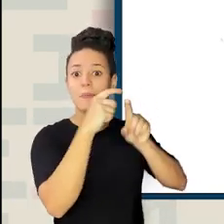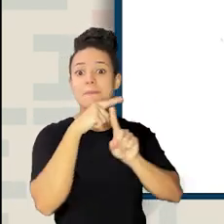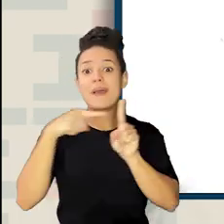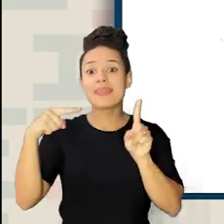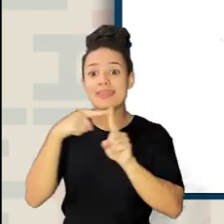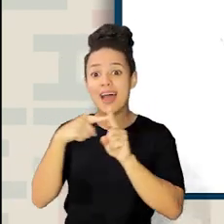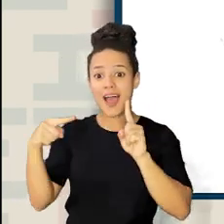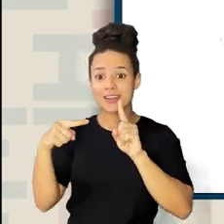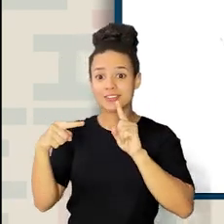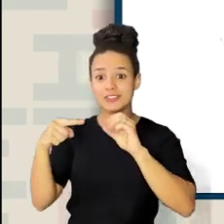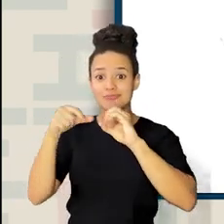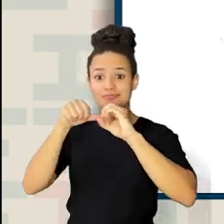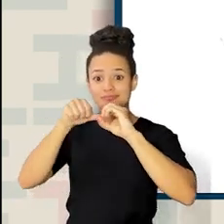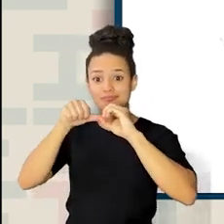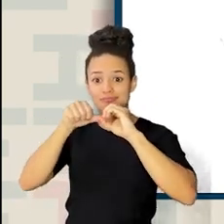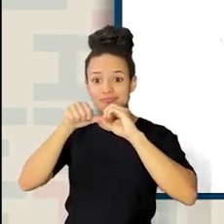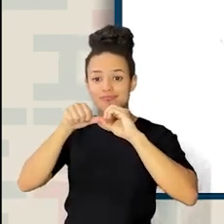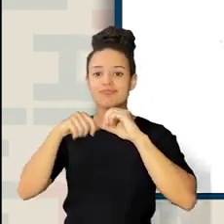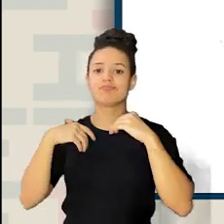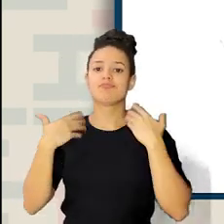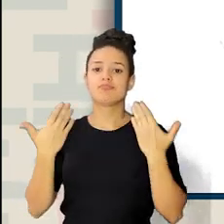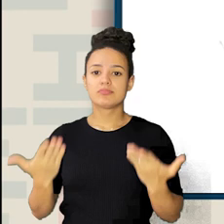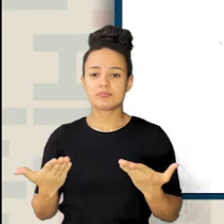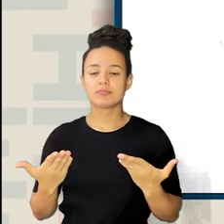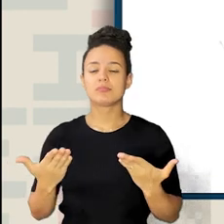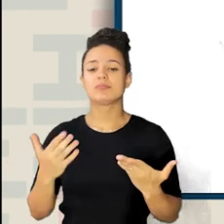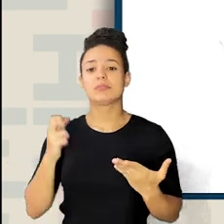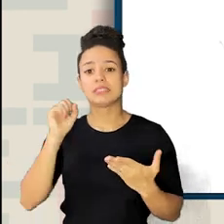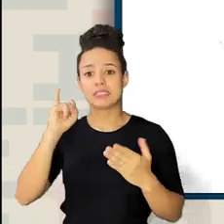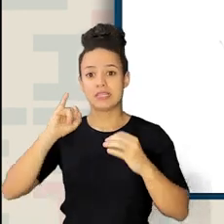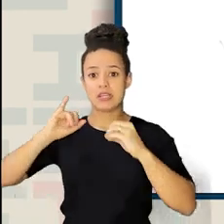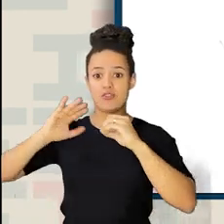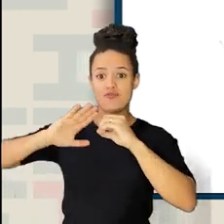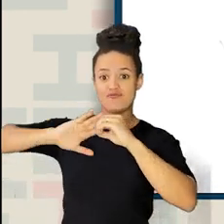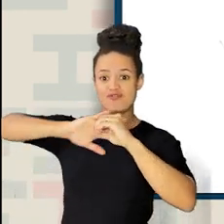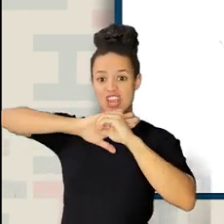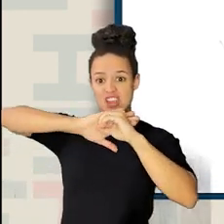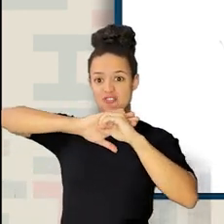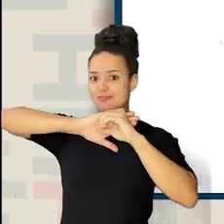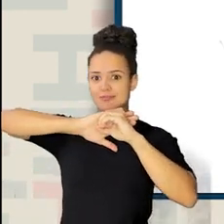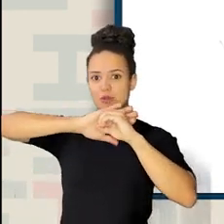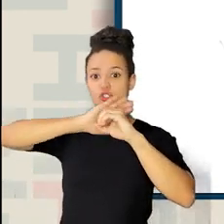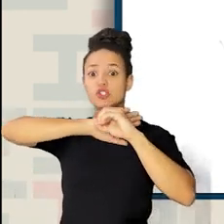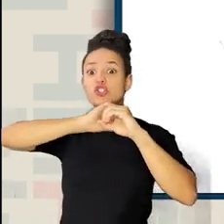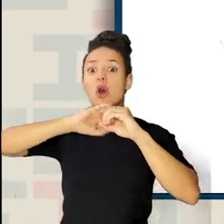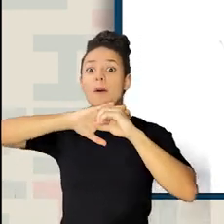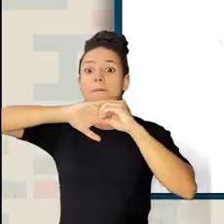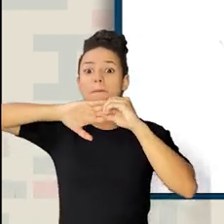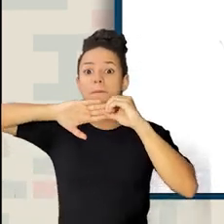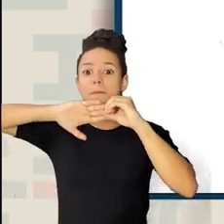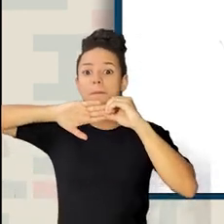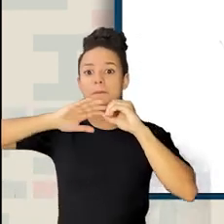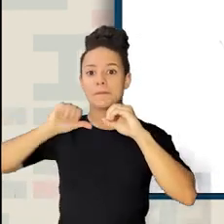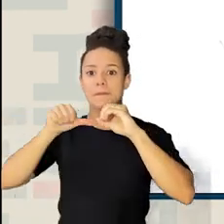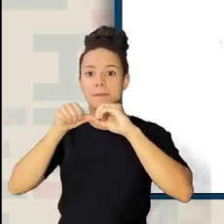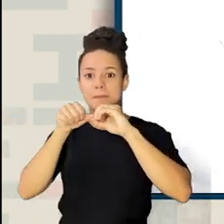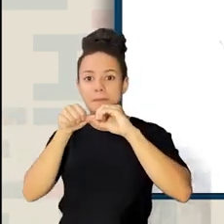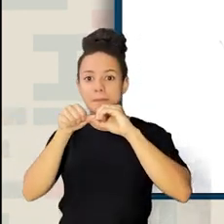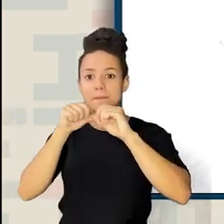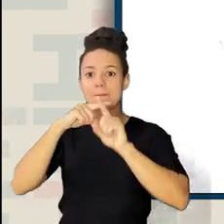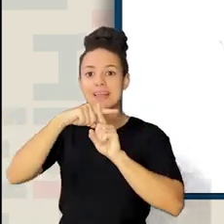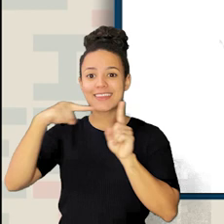tá? Que é do polegar. Então, em vez de fechar ele totalmente, a gente fecha só a metade dele,